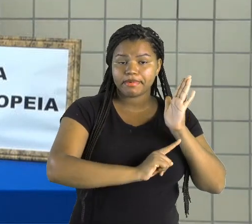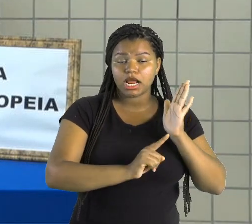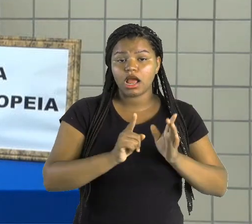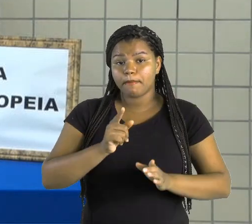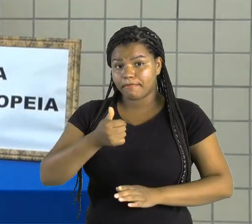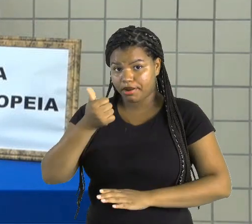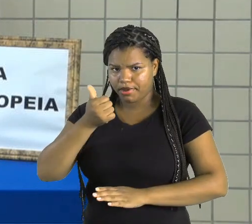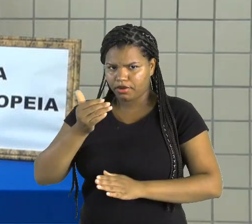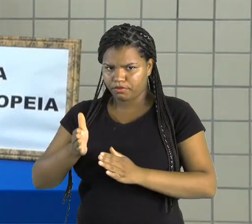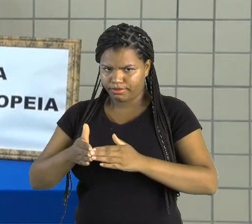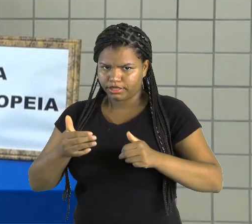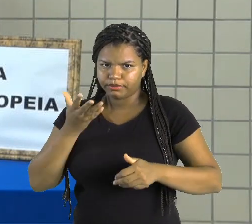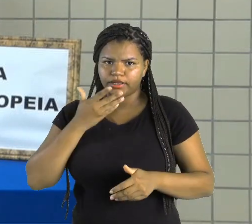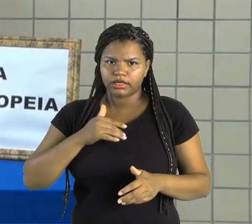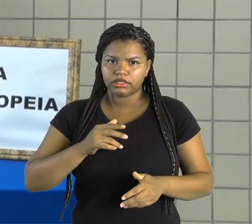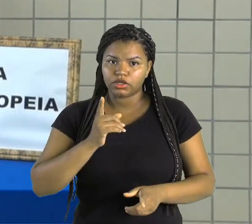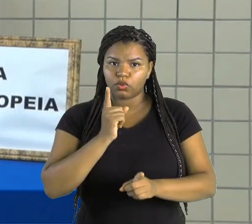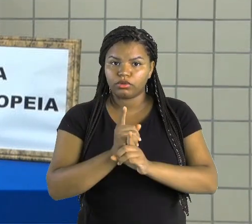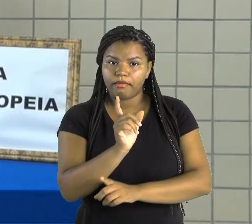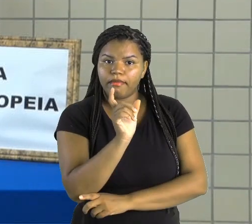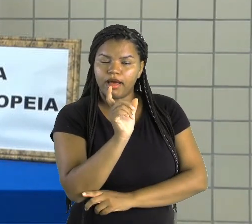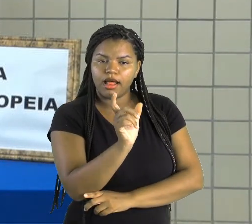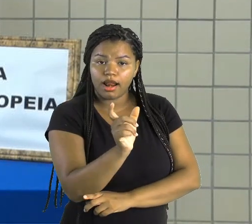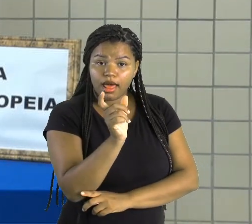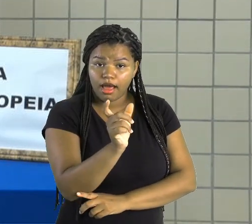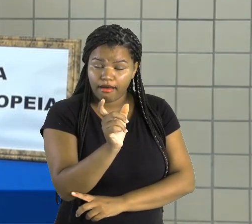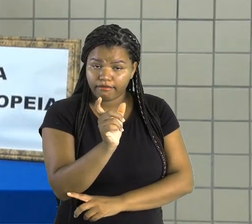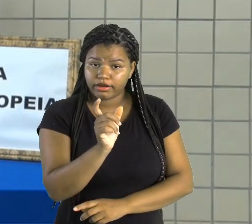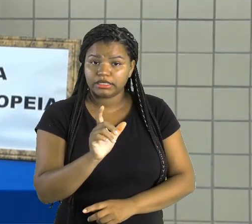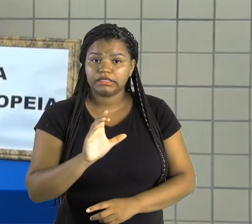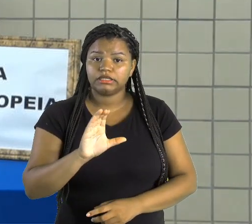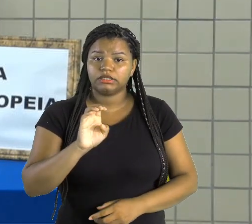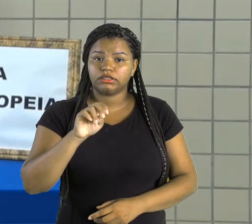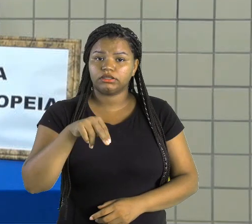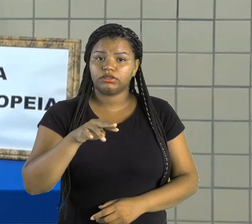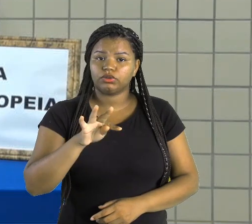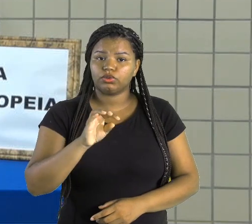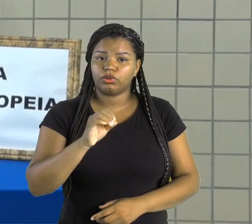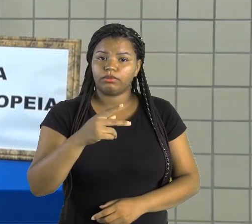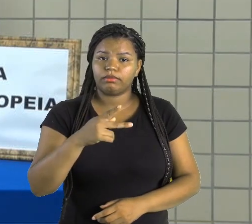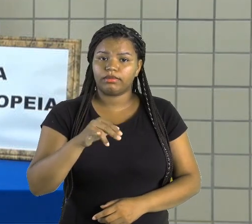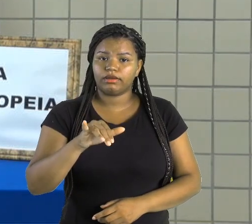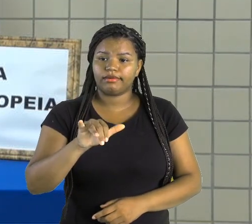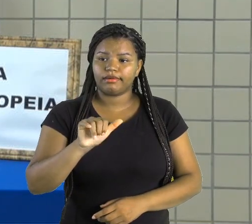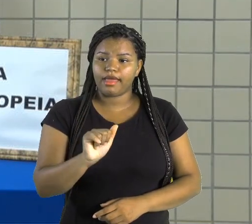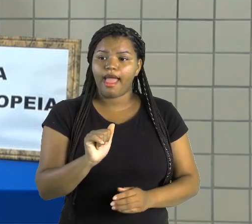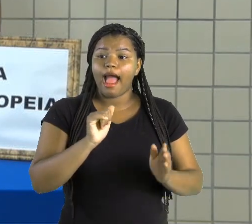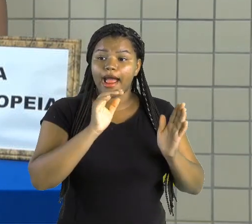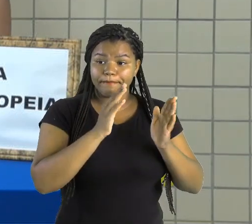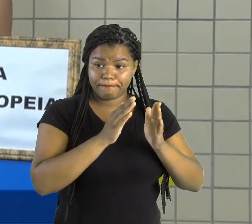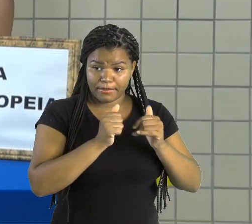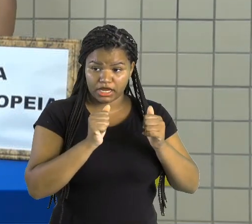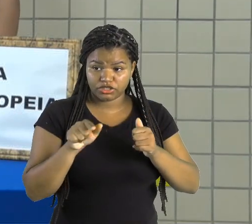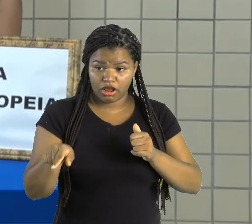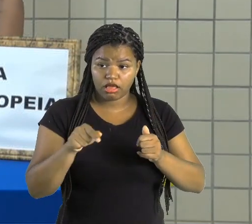palavra centopeia e faça a pseudoleitura, que é quando o dedo